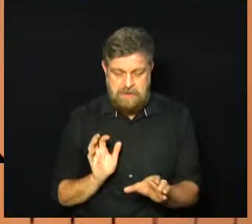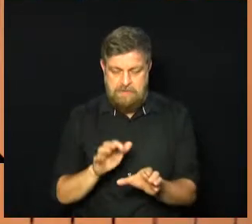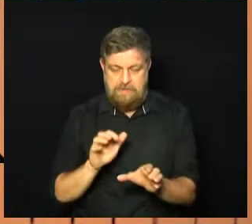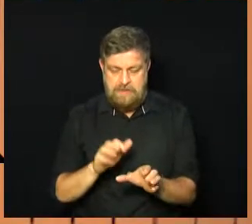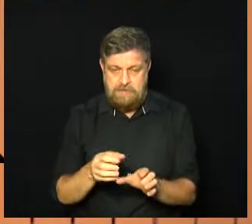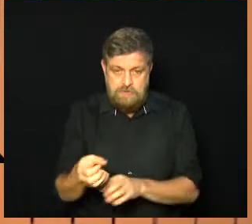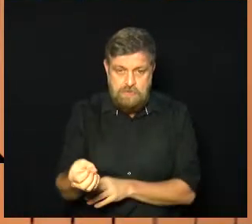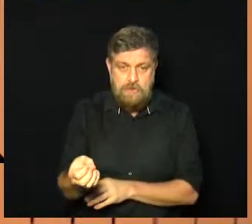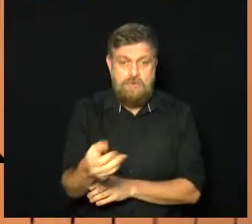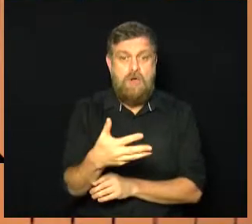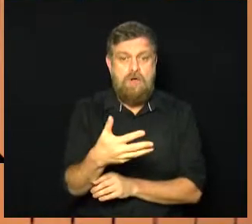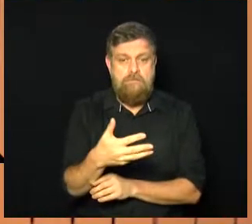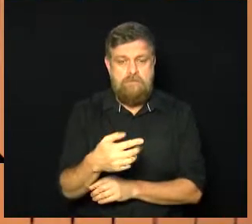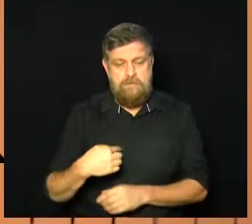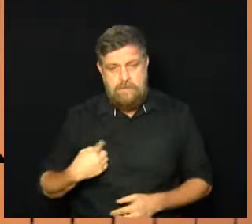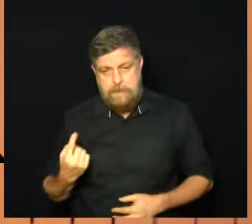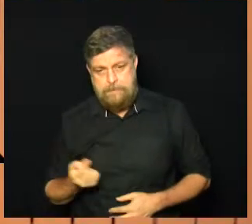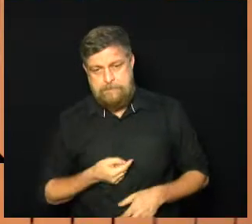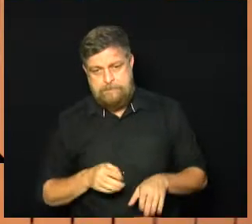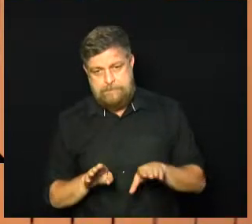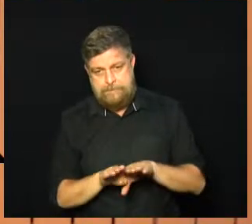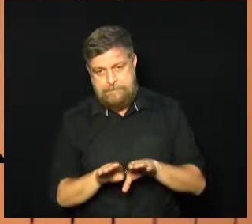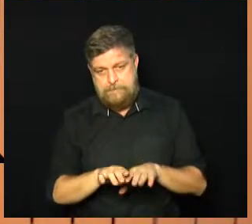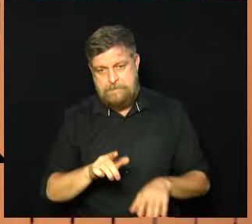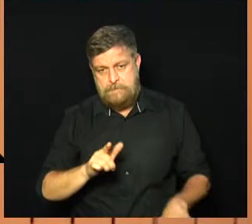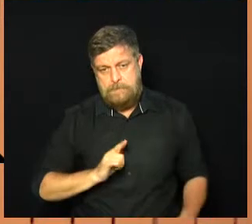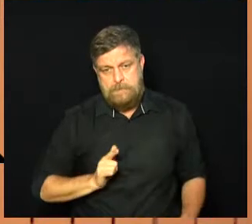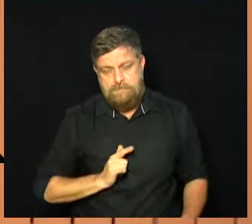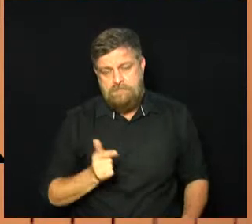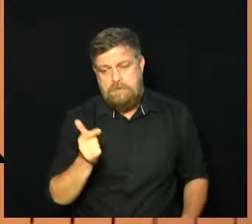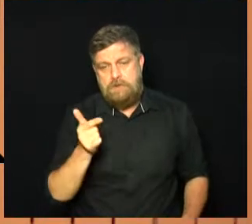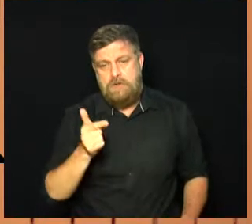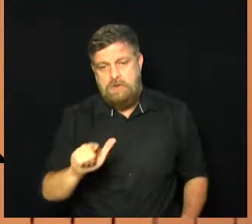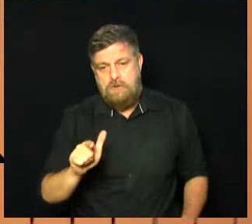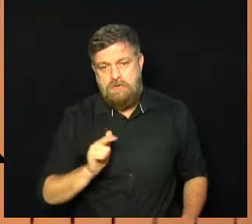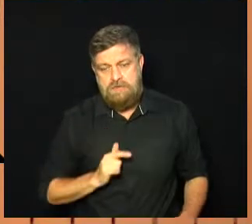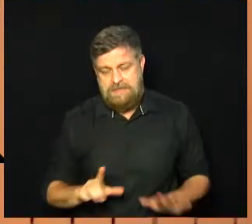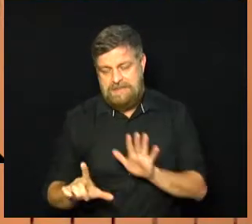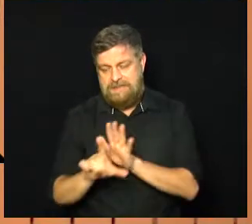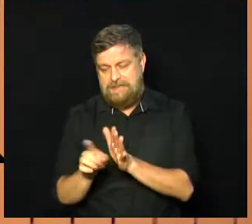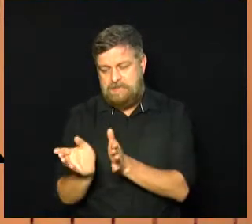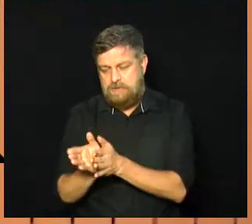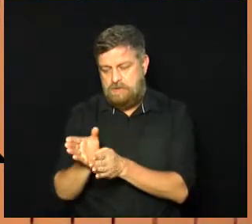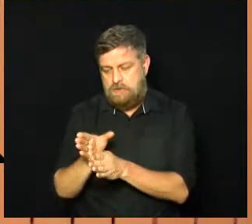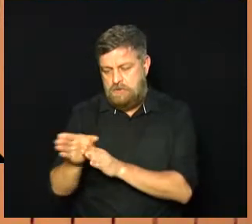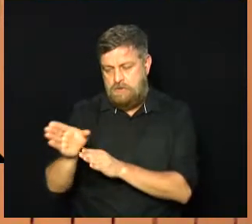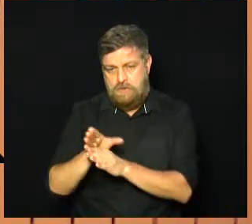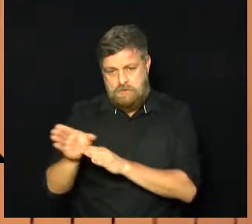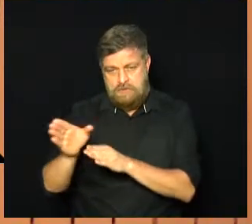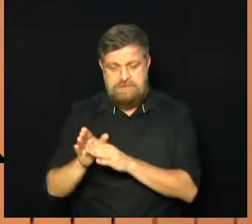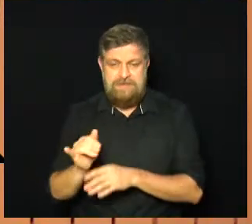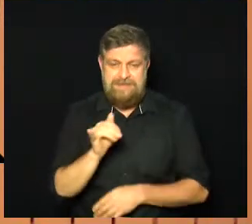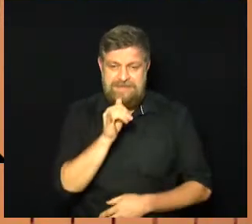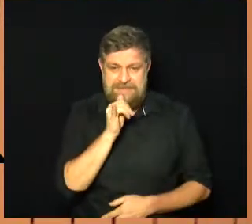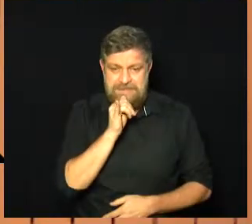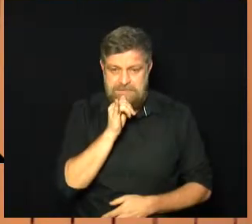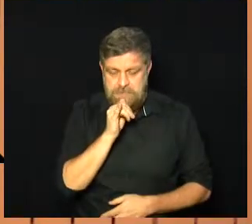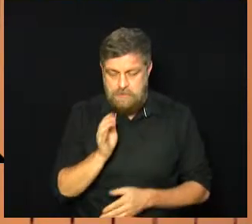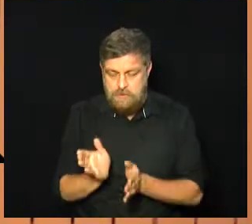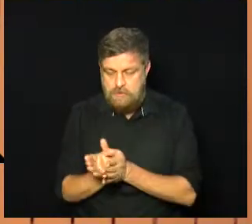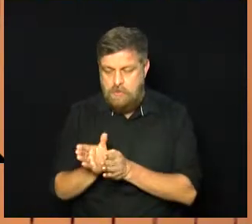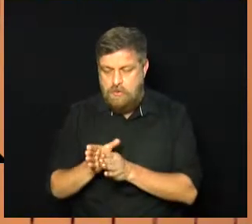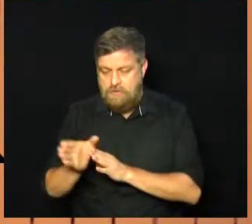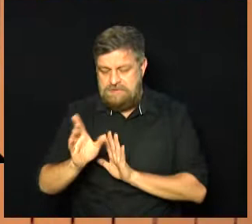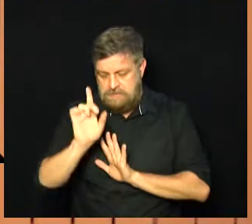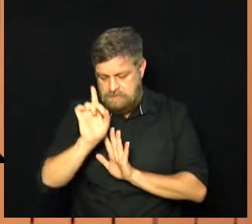também a gente tem outras leis de conselho, como o próprio Conselho de Direitos Humanos,